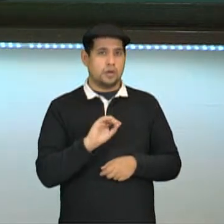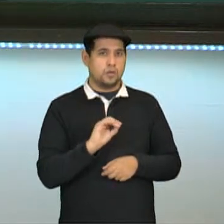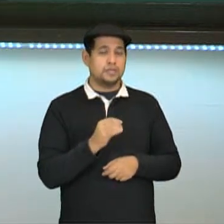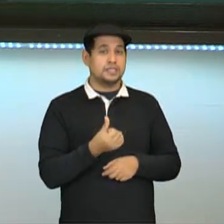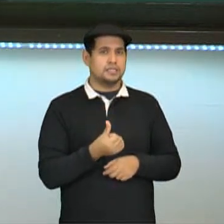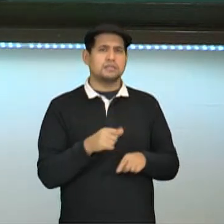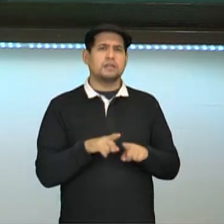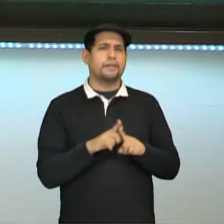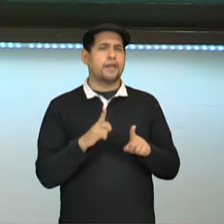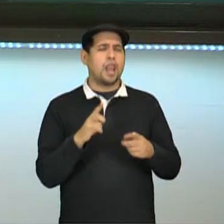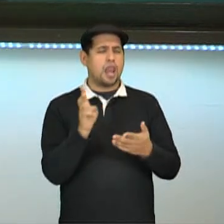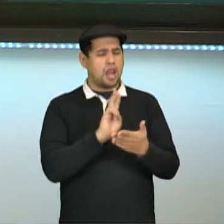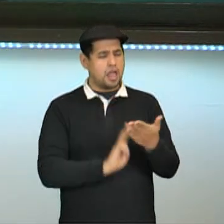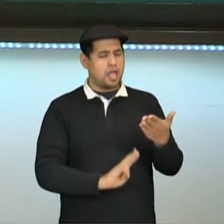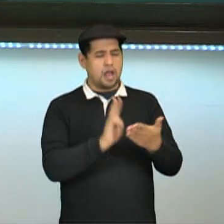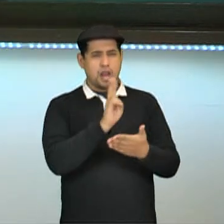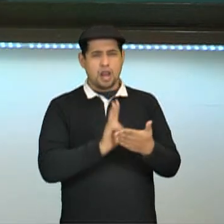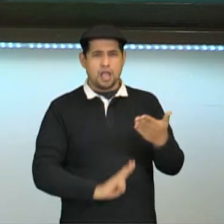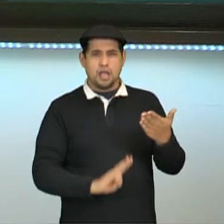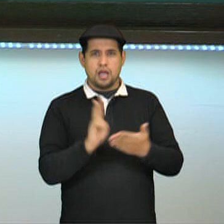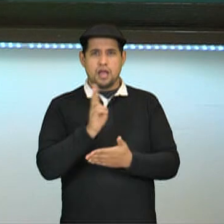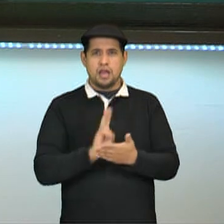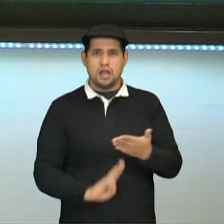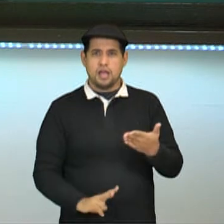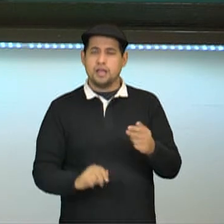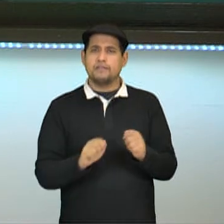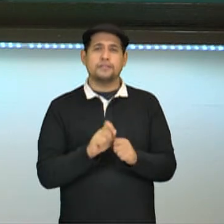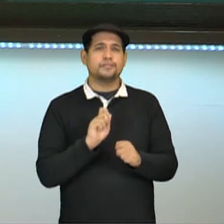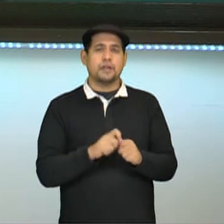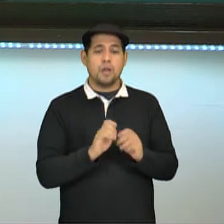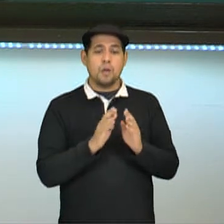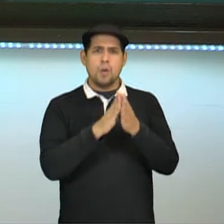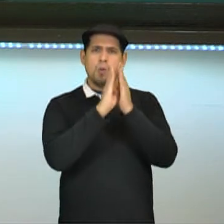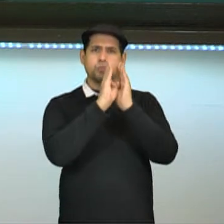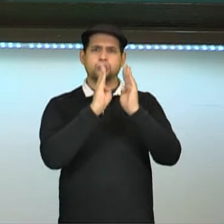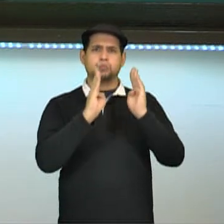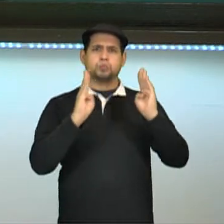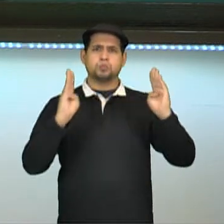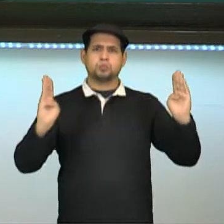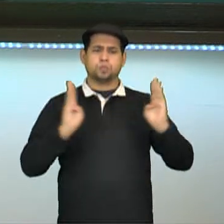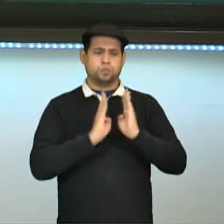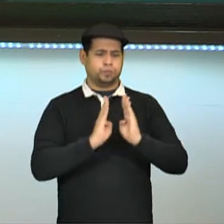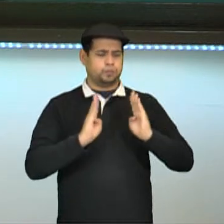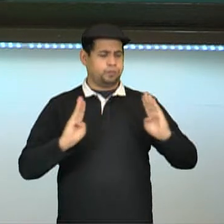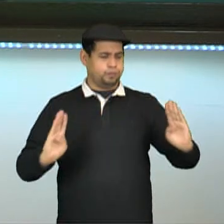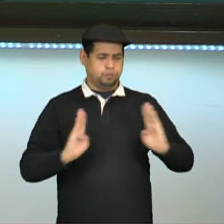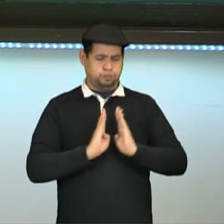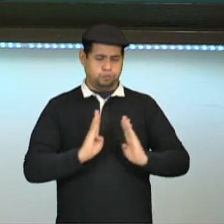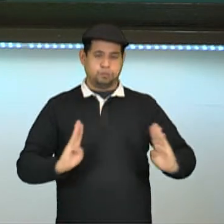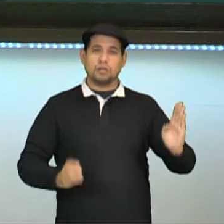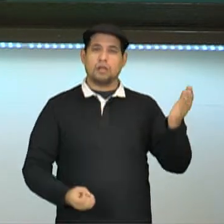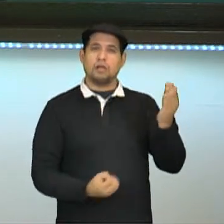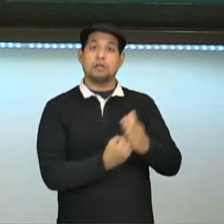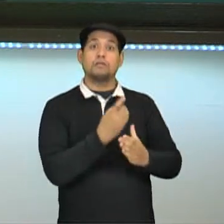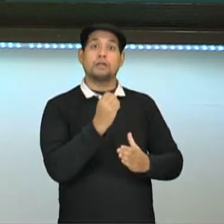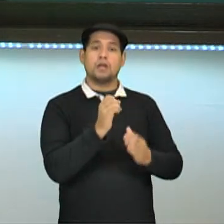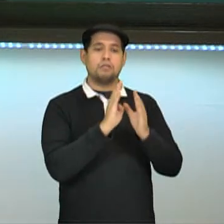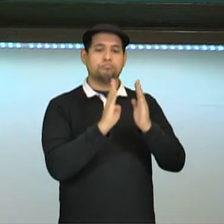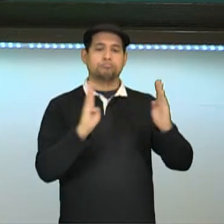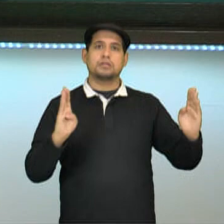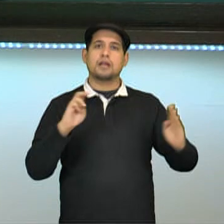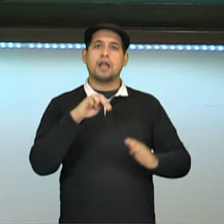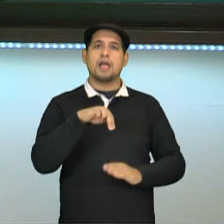e ele vai então tentar promover toda essa grande biblioteca dele, inclusive fundando a Biblioteca Nacional.